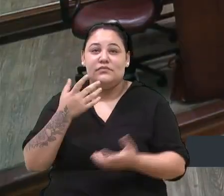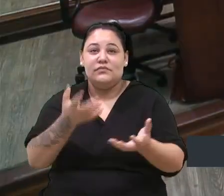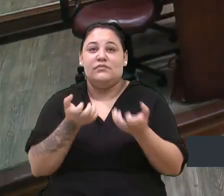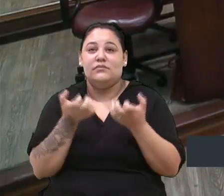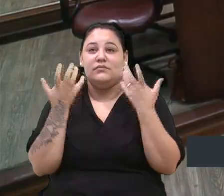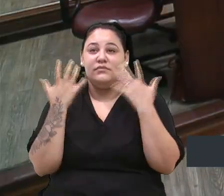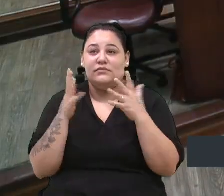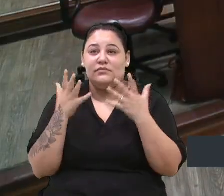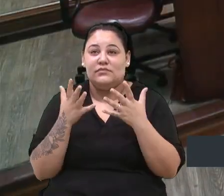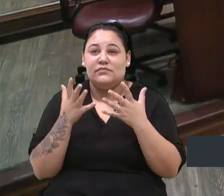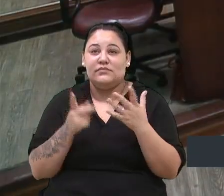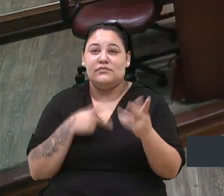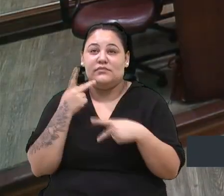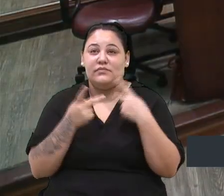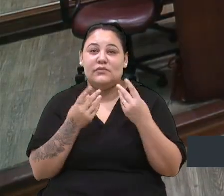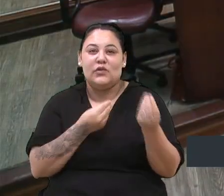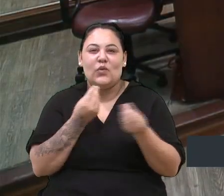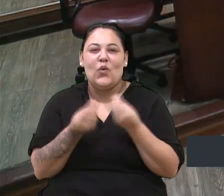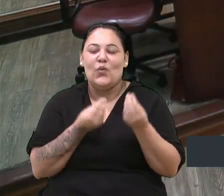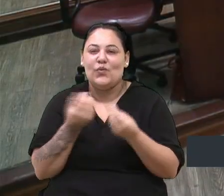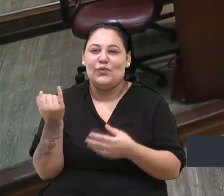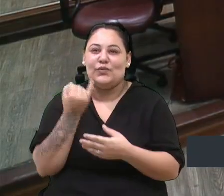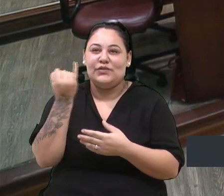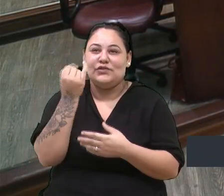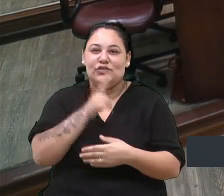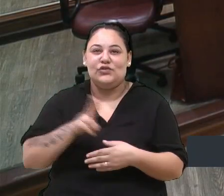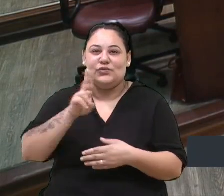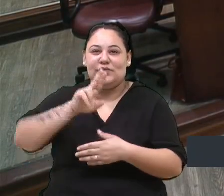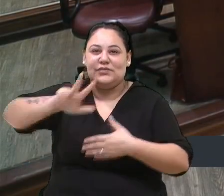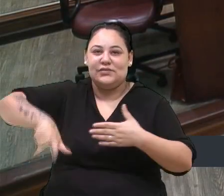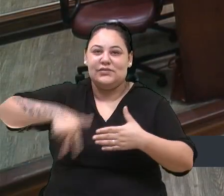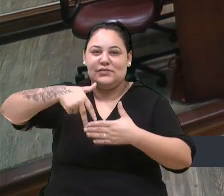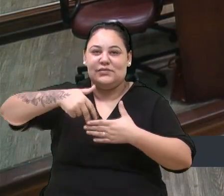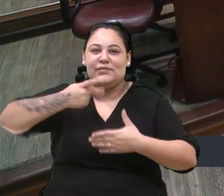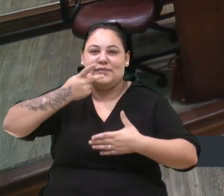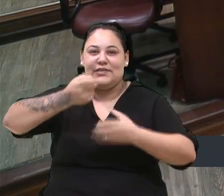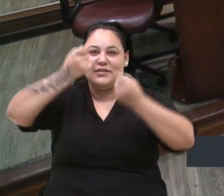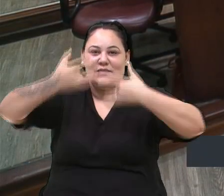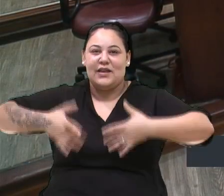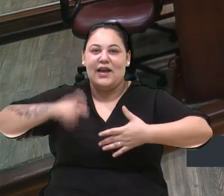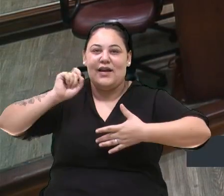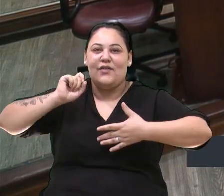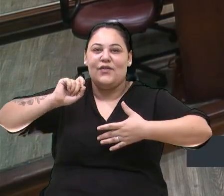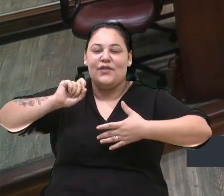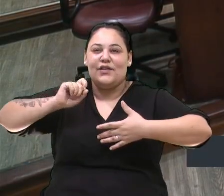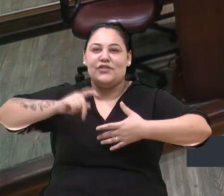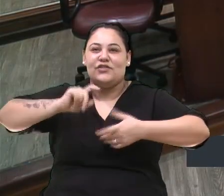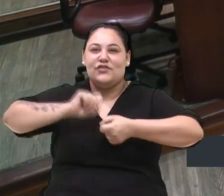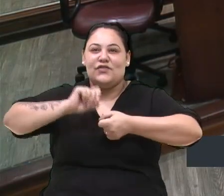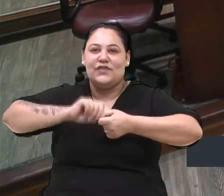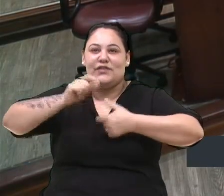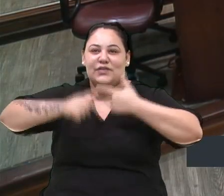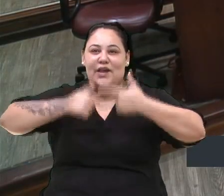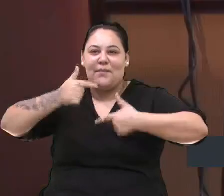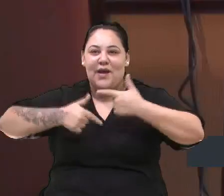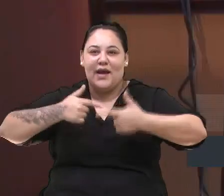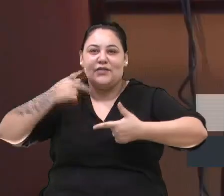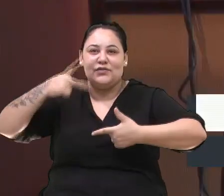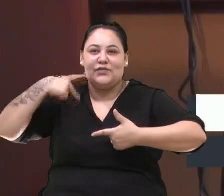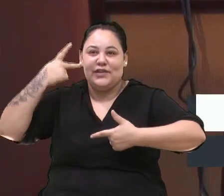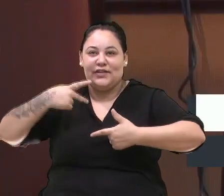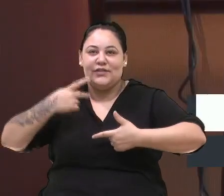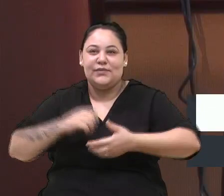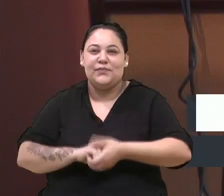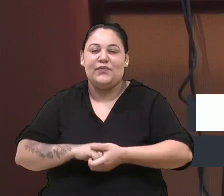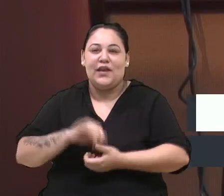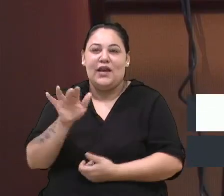o quanto é importante a gente ocupar esse espaço para prestar contas, para falar do trabalho de um vereador. Por vezes a gente,